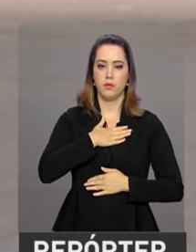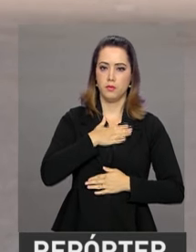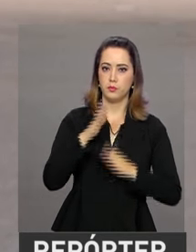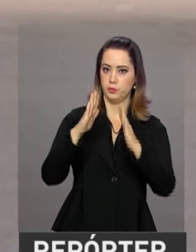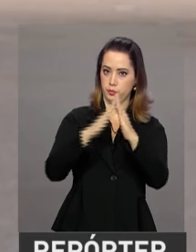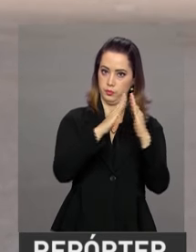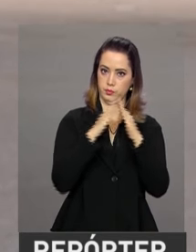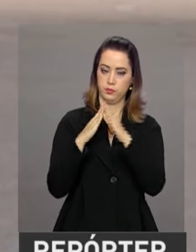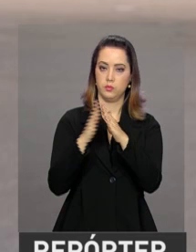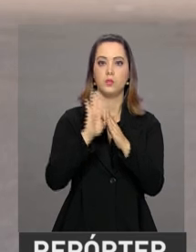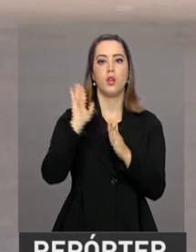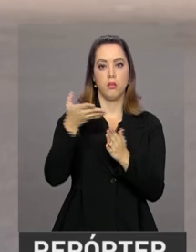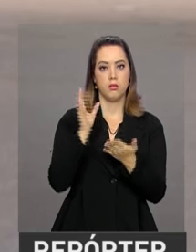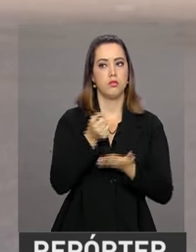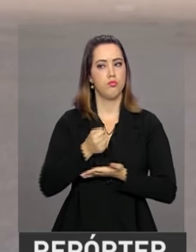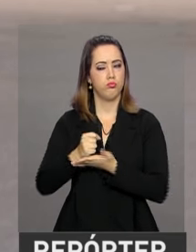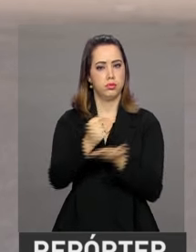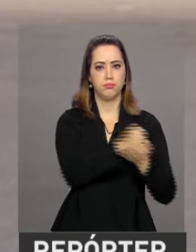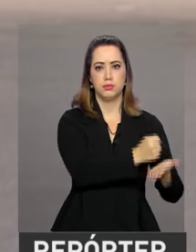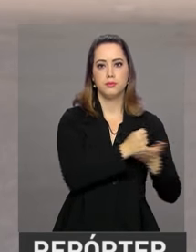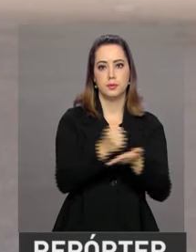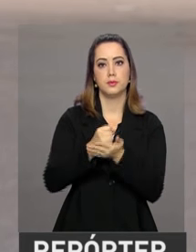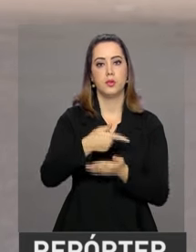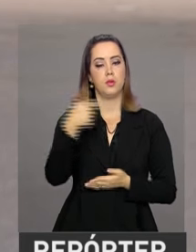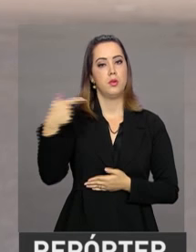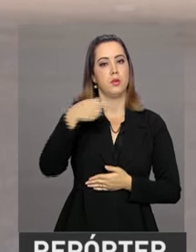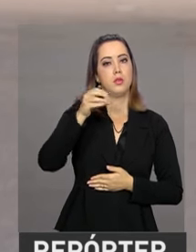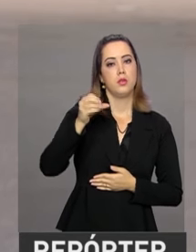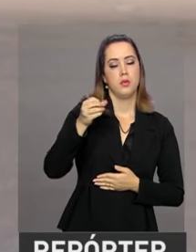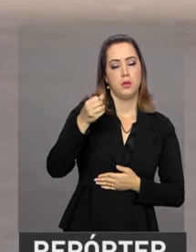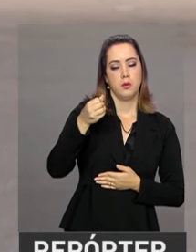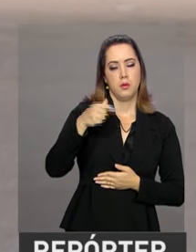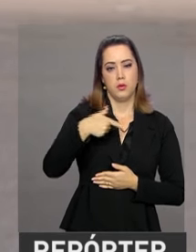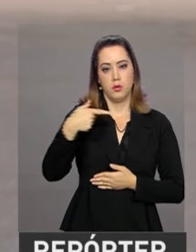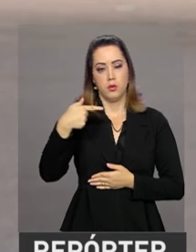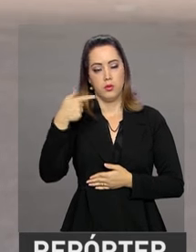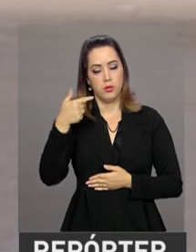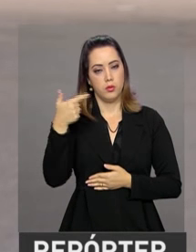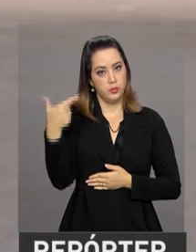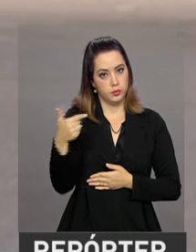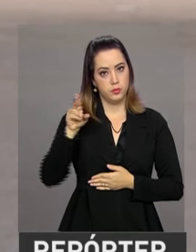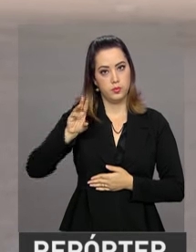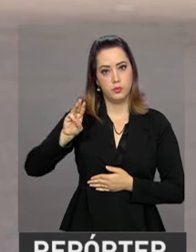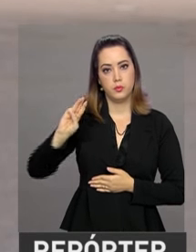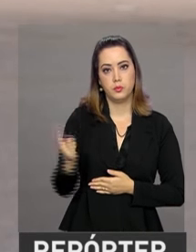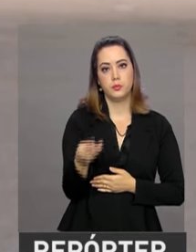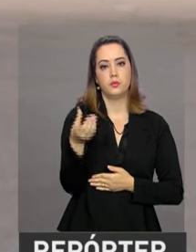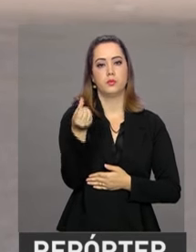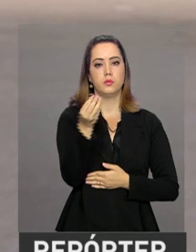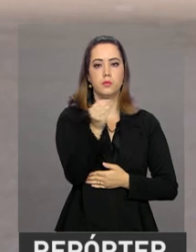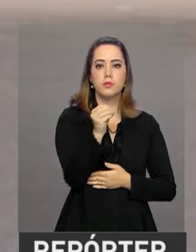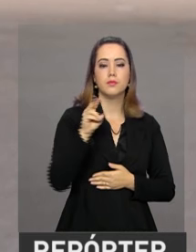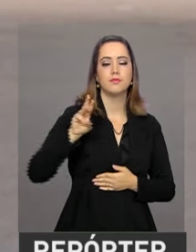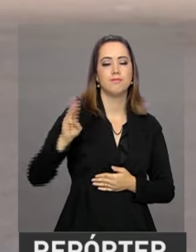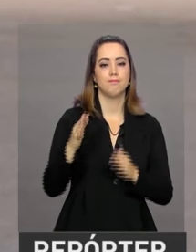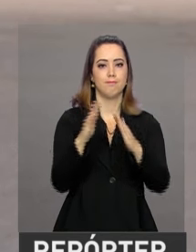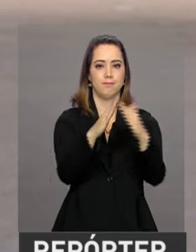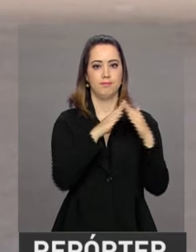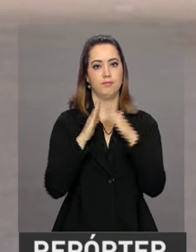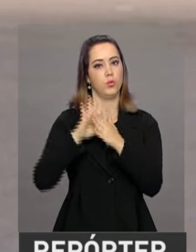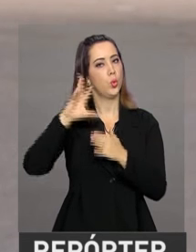Casa Minha Vida já entregou mais de 2 milhões e 600 mil moradias aos brasileiros em todos os estados do